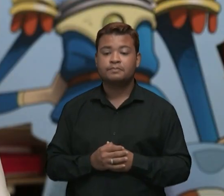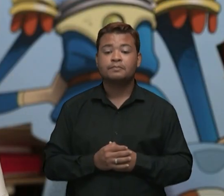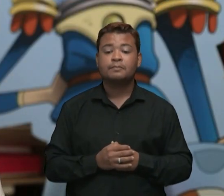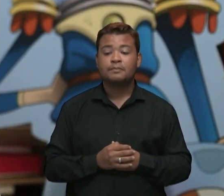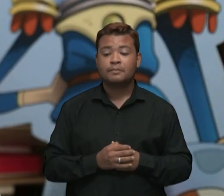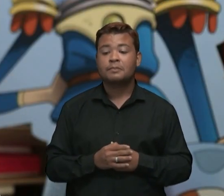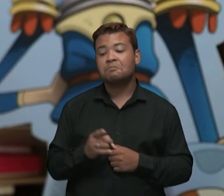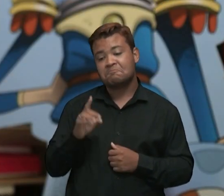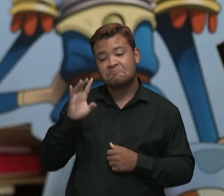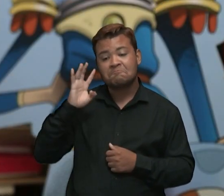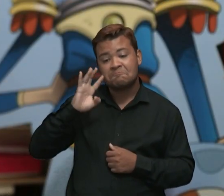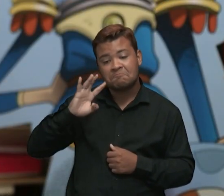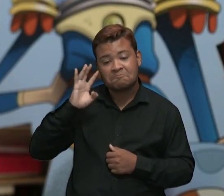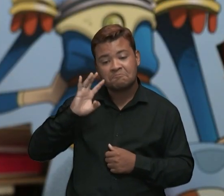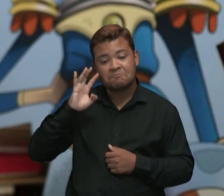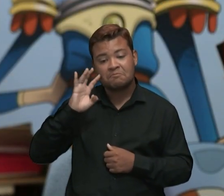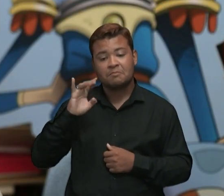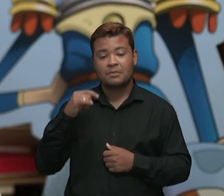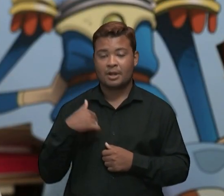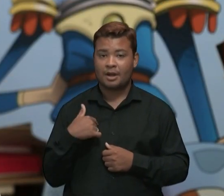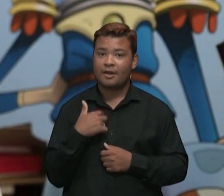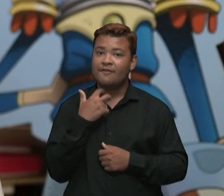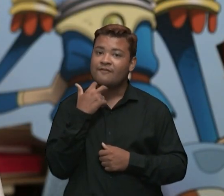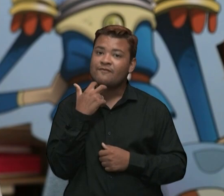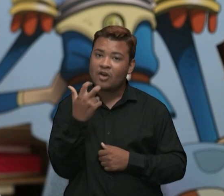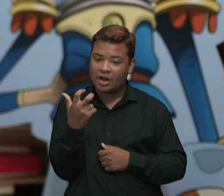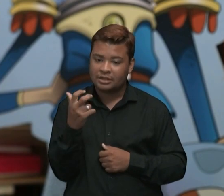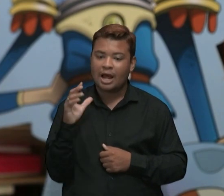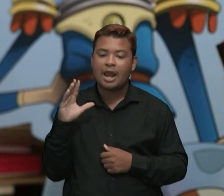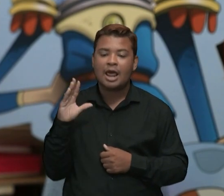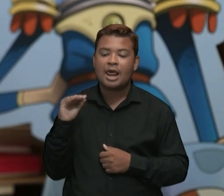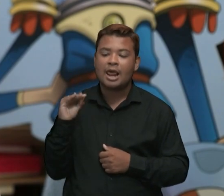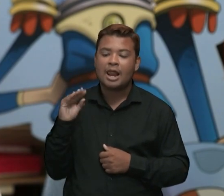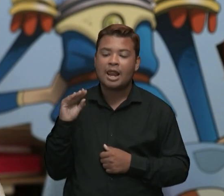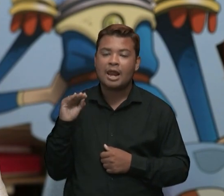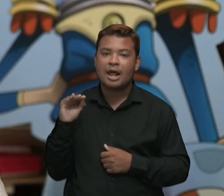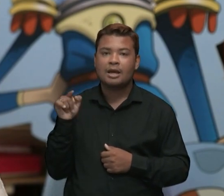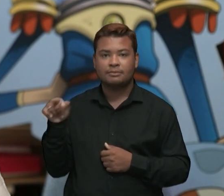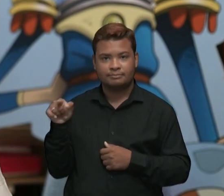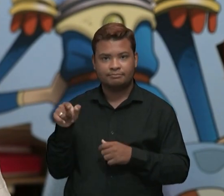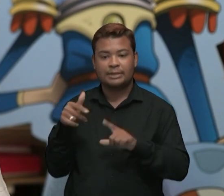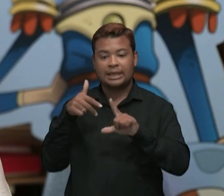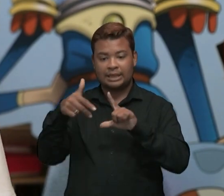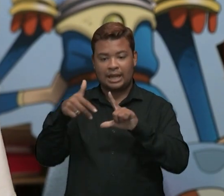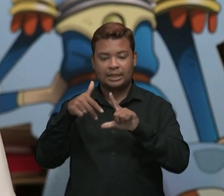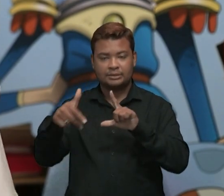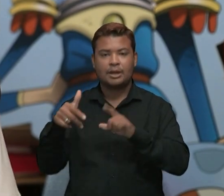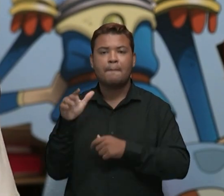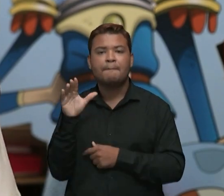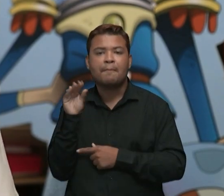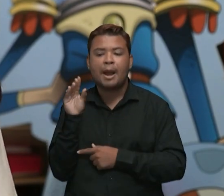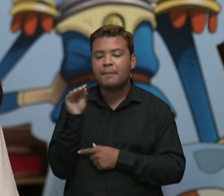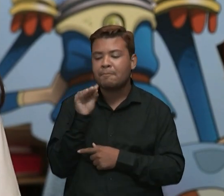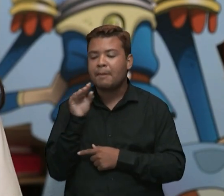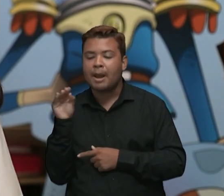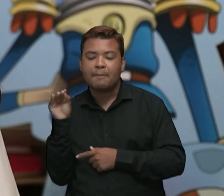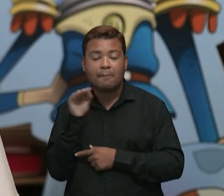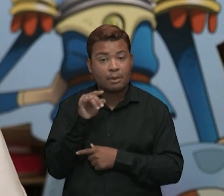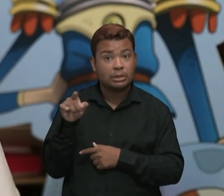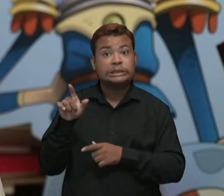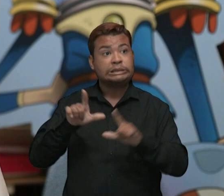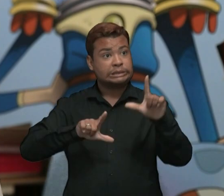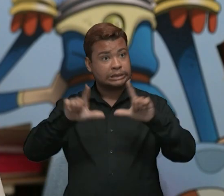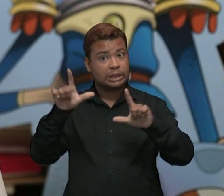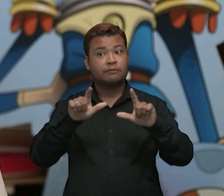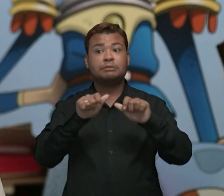muito legal que eu fui fazer a voz de uma personagem num desenho que aparece mesmo na TV,